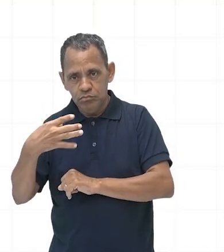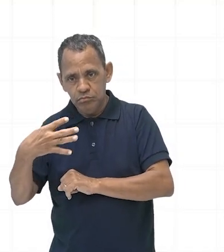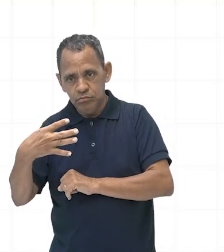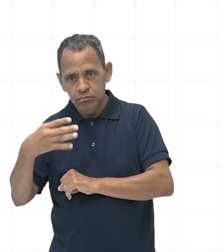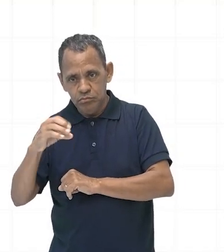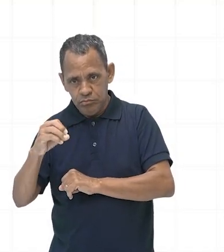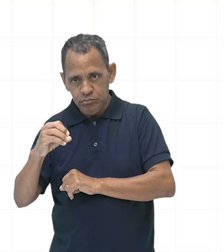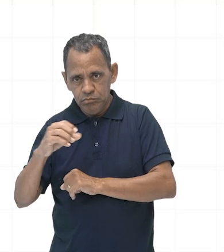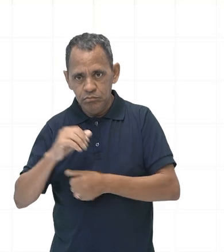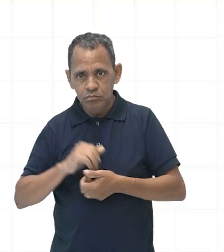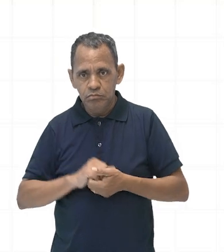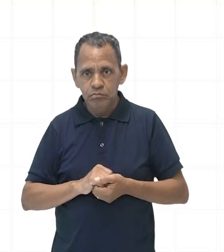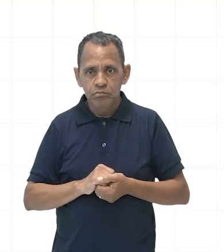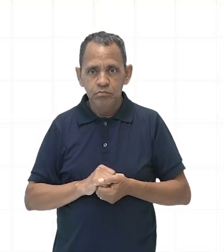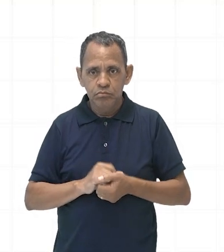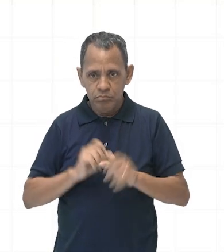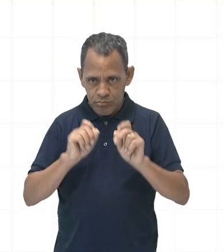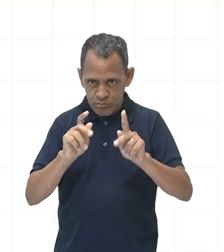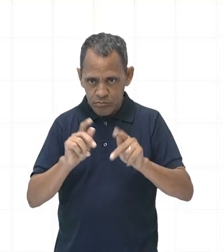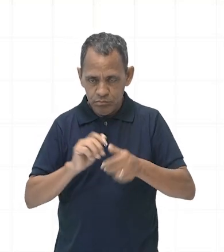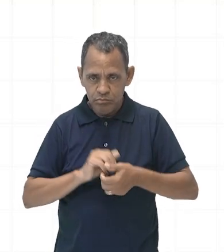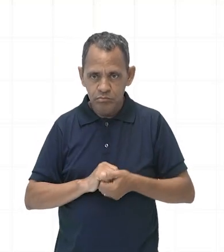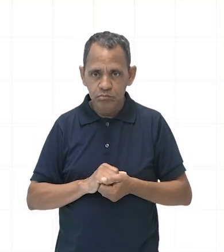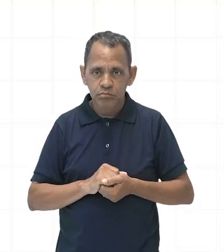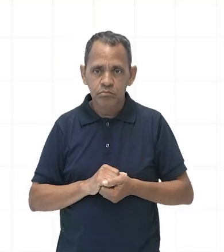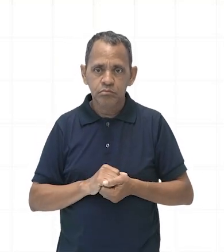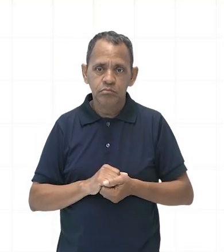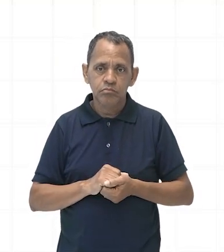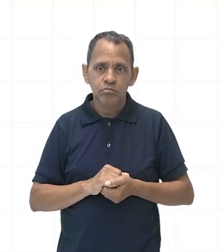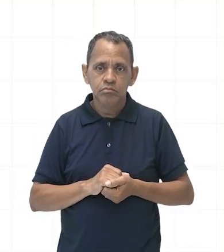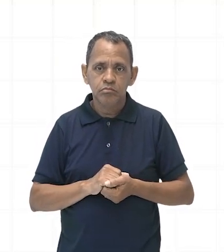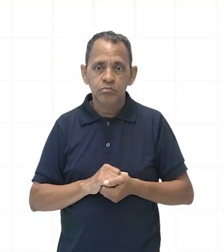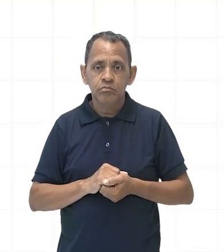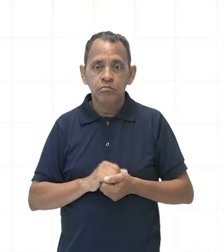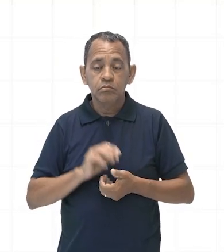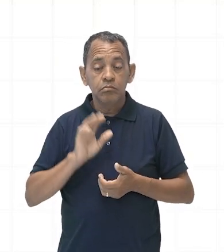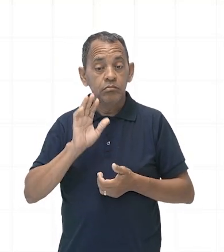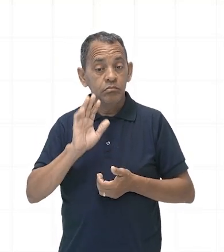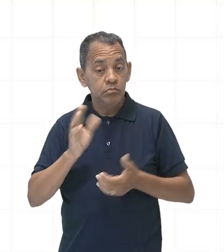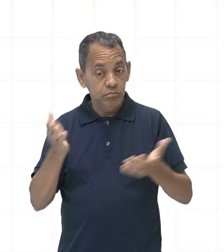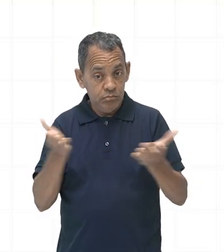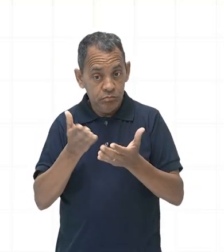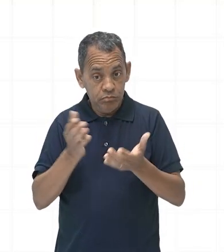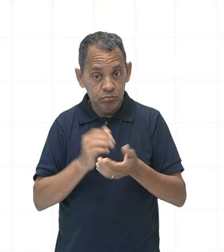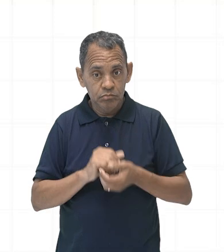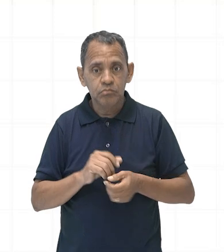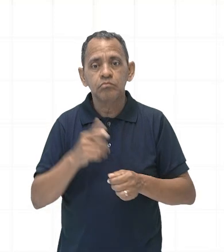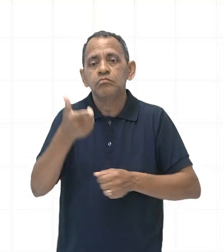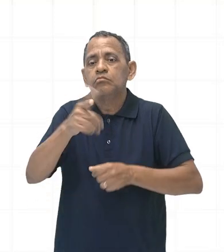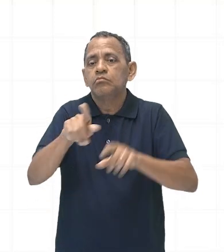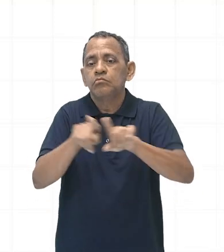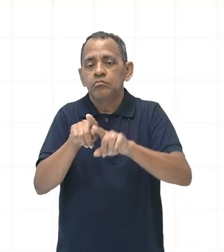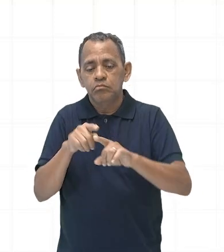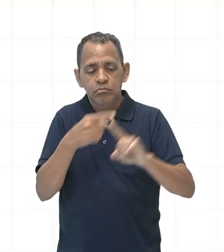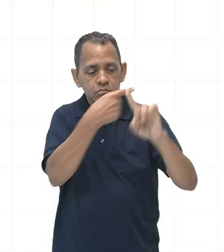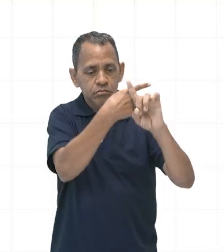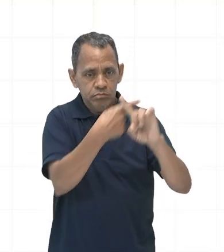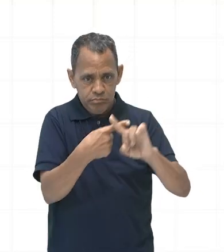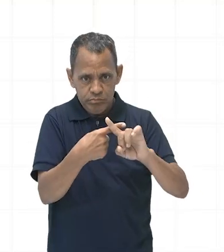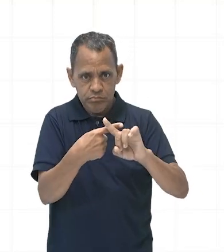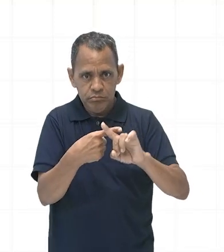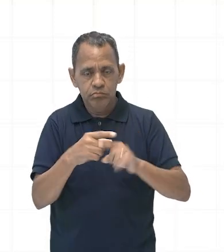240. Ok, 240. Agora sim eu posso fazer o produto dos meios pelos